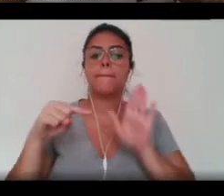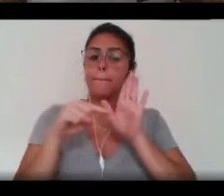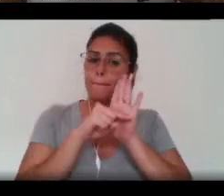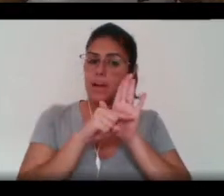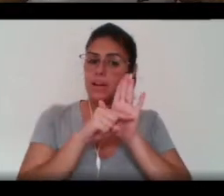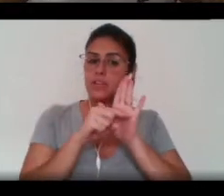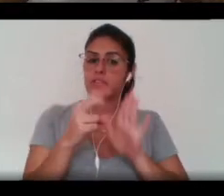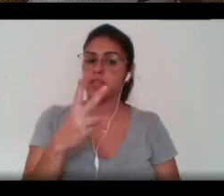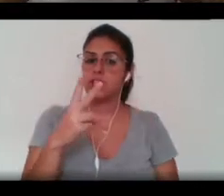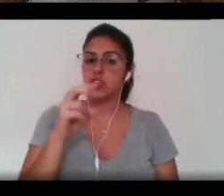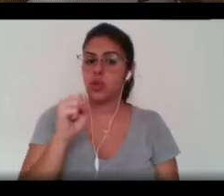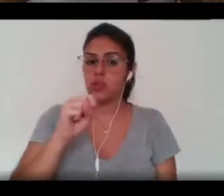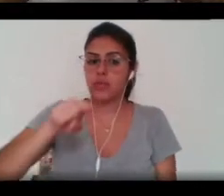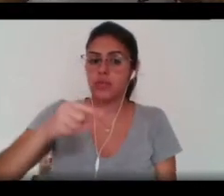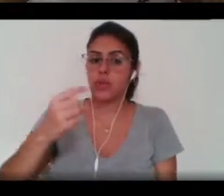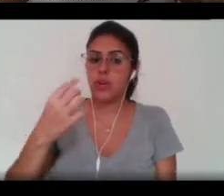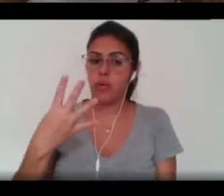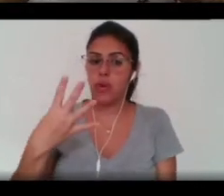de menos